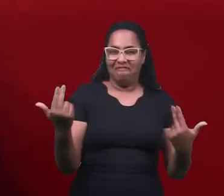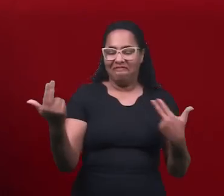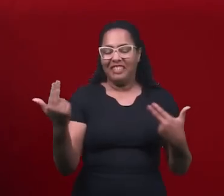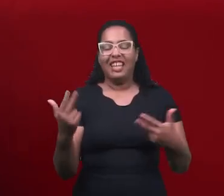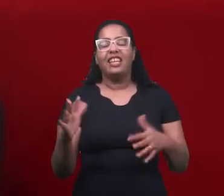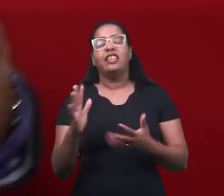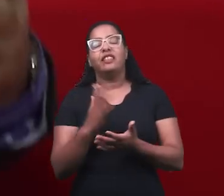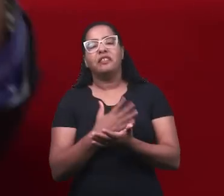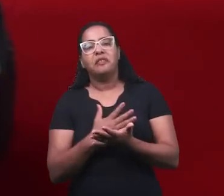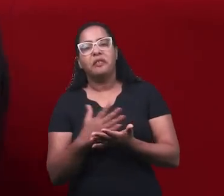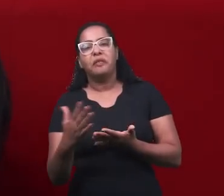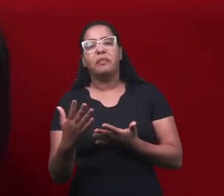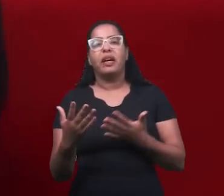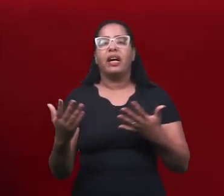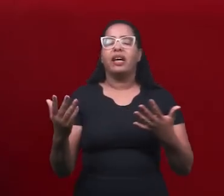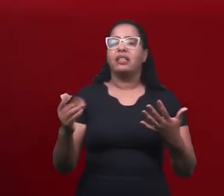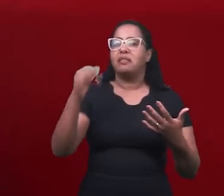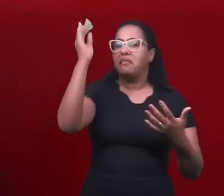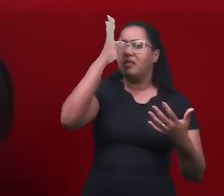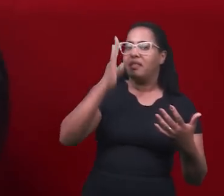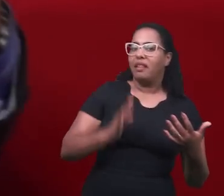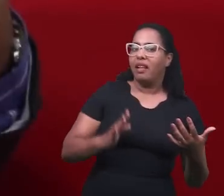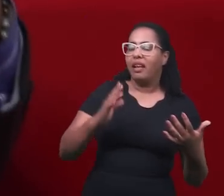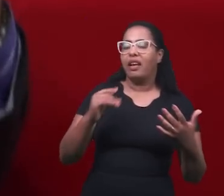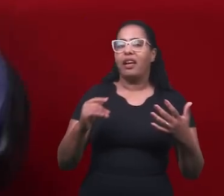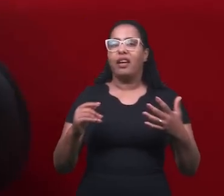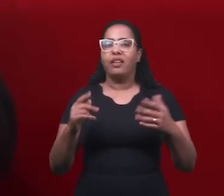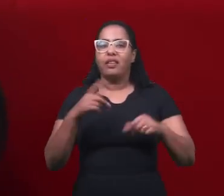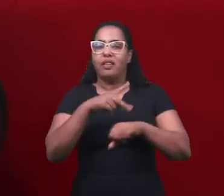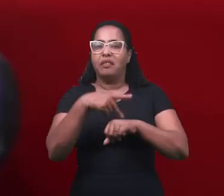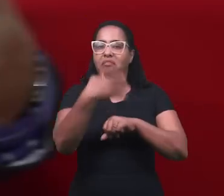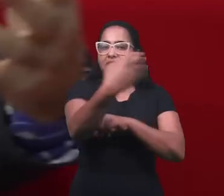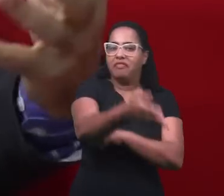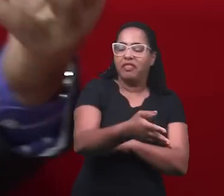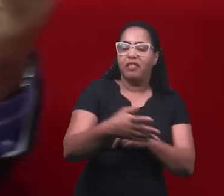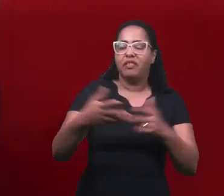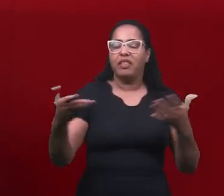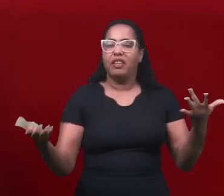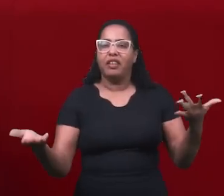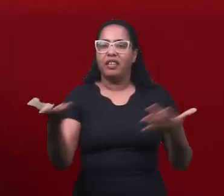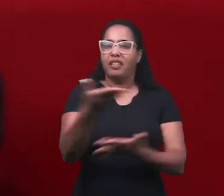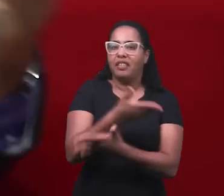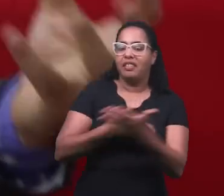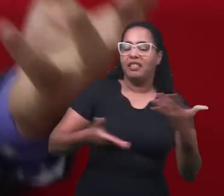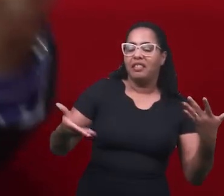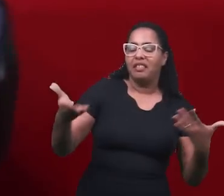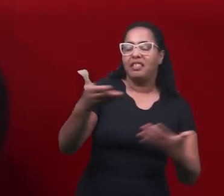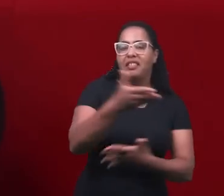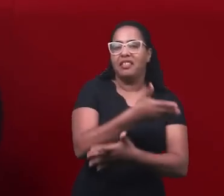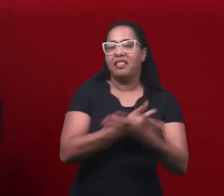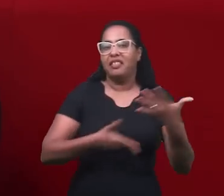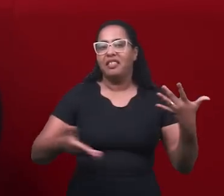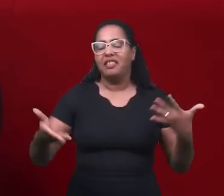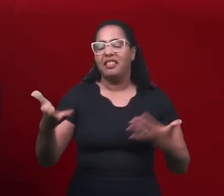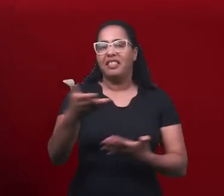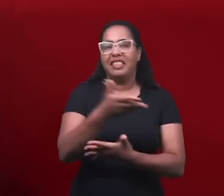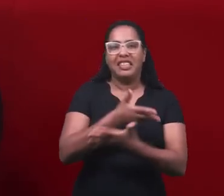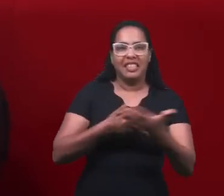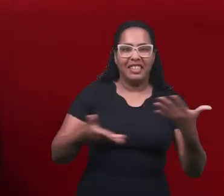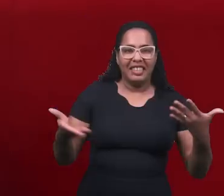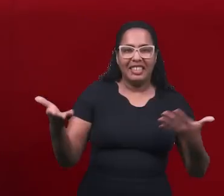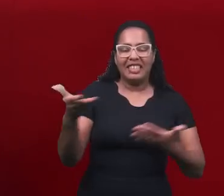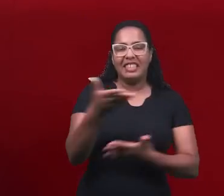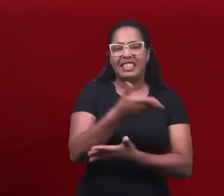começam no núcleo familiar, e aí outro brasileiro vai também e começa a abranger, e aí aos poucos os